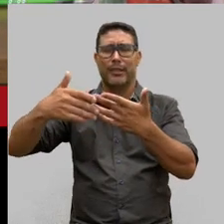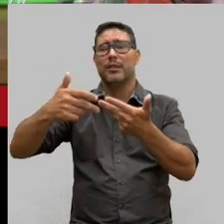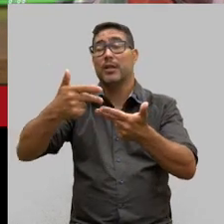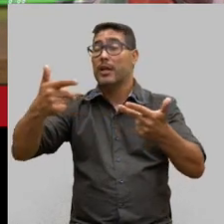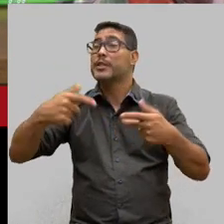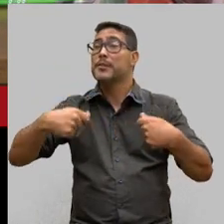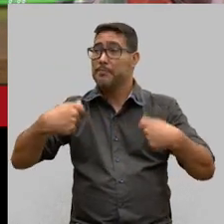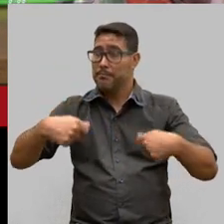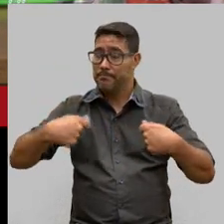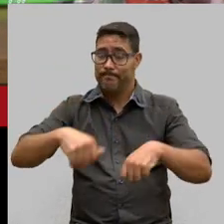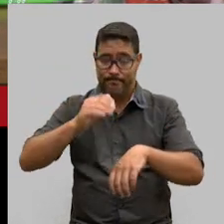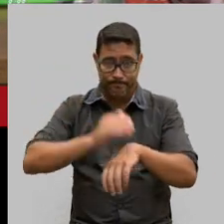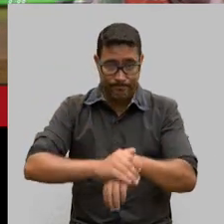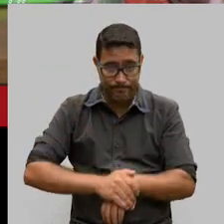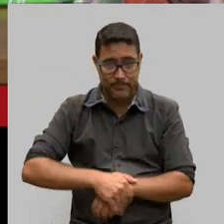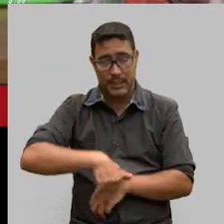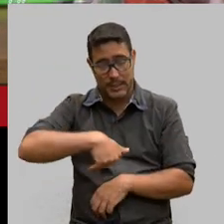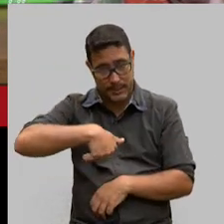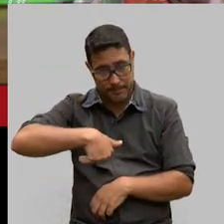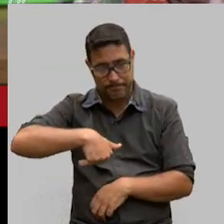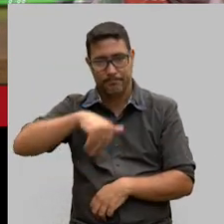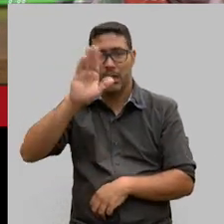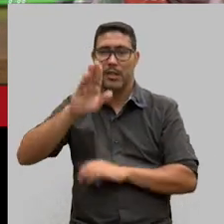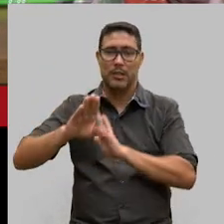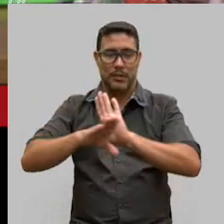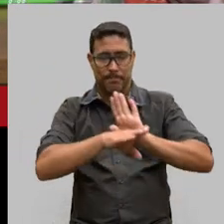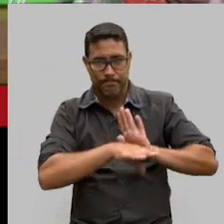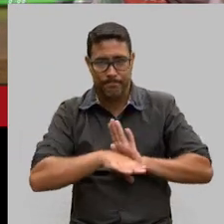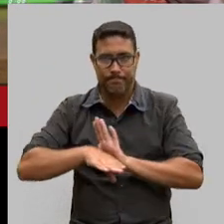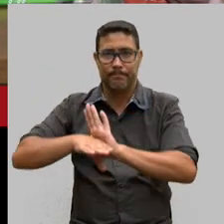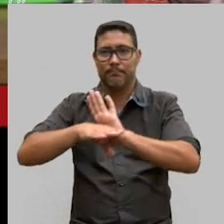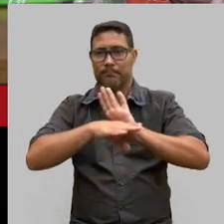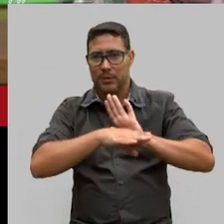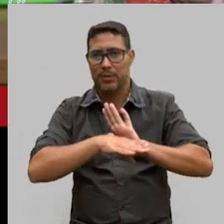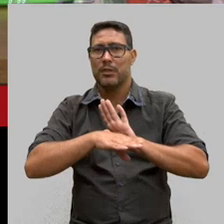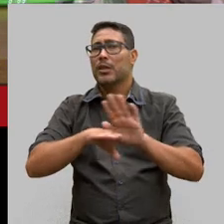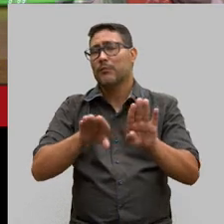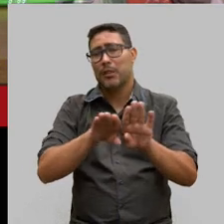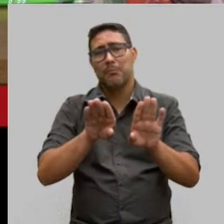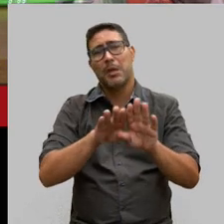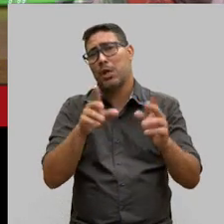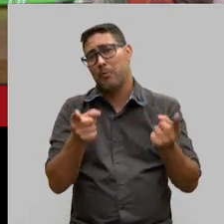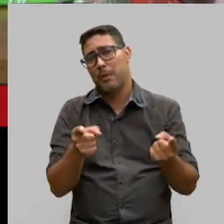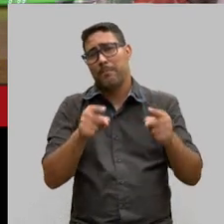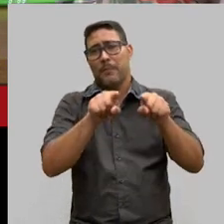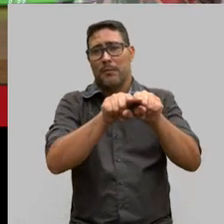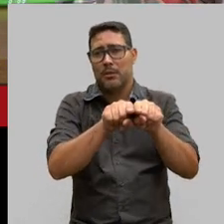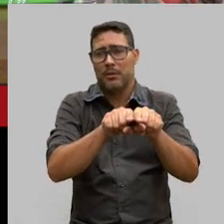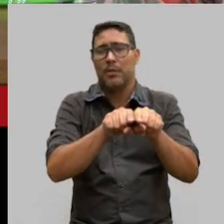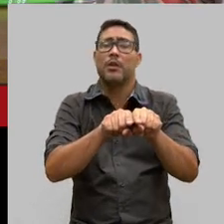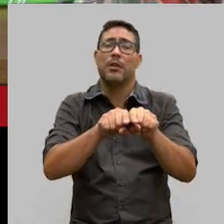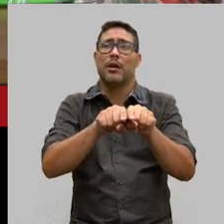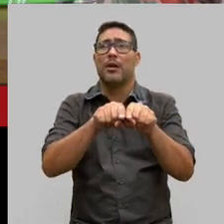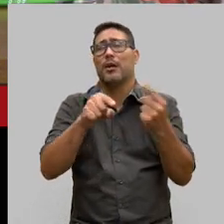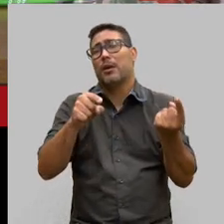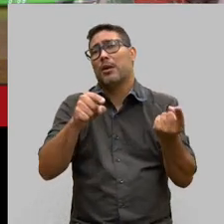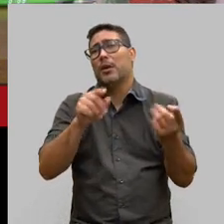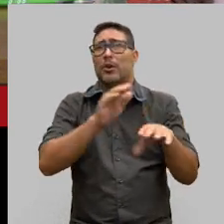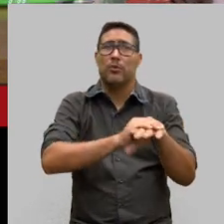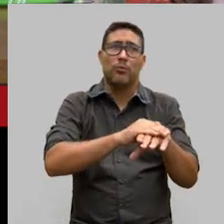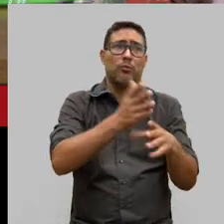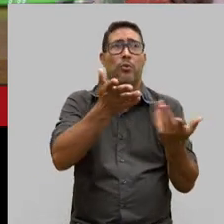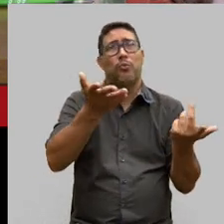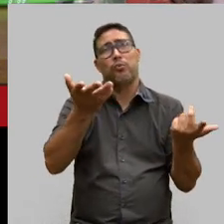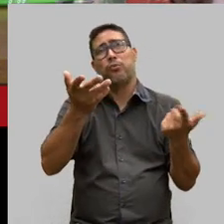né ou uma parceria eh pública Comunitária uma parceria dessas instituições com poder público seja no âmbito do